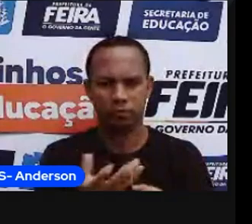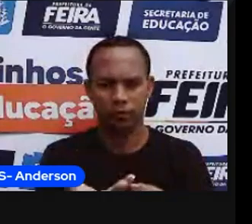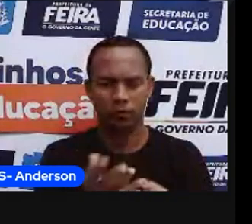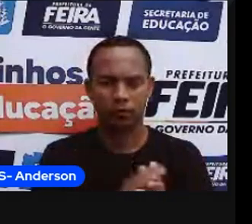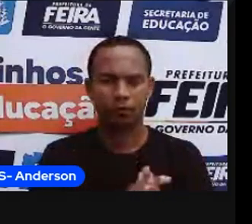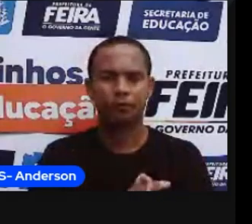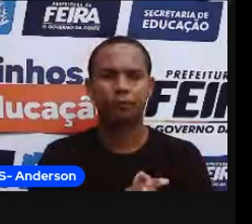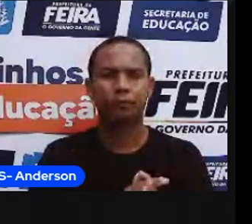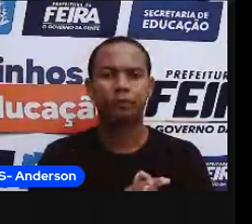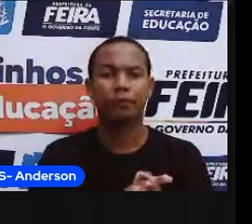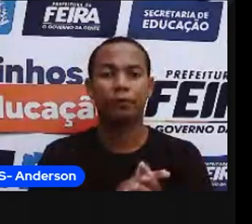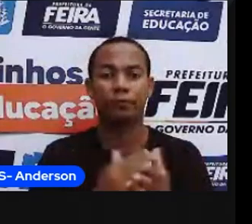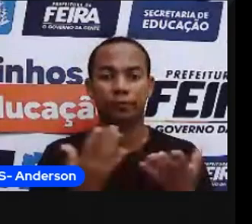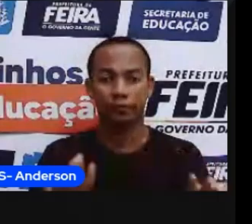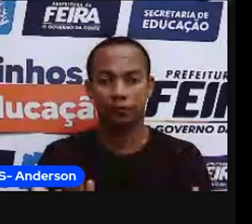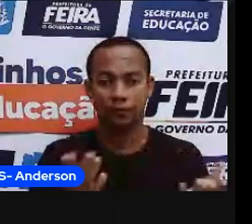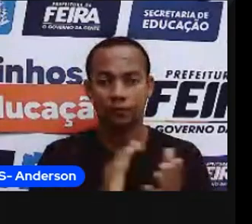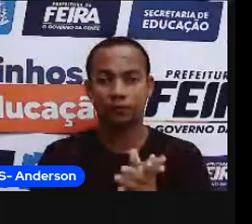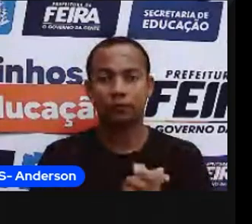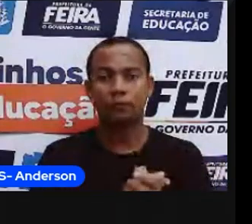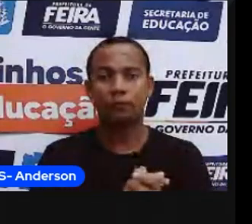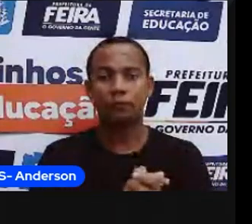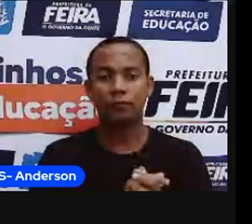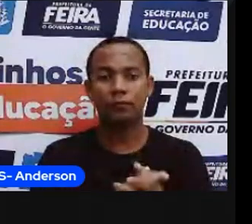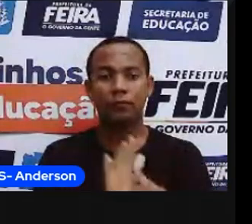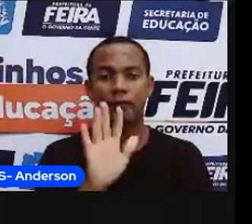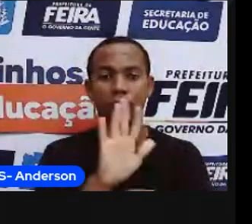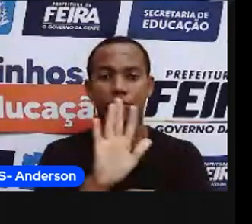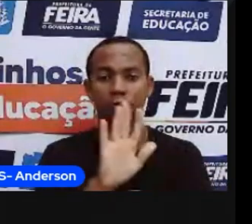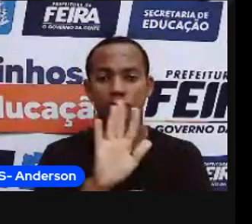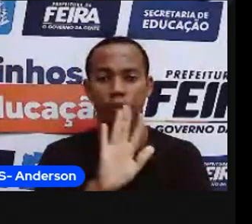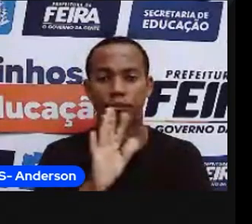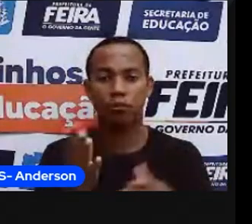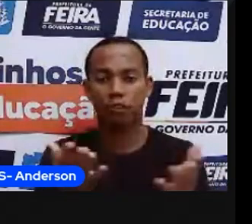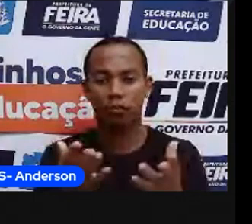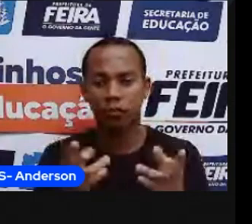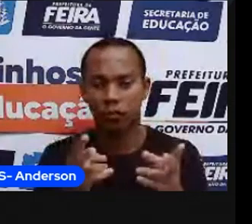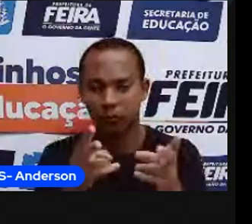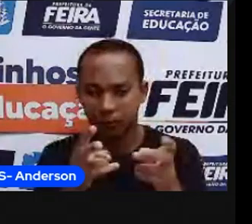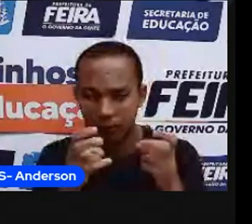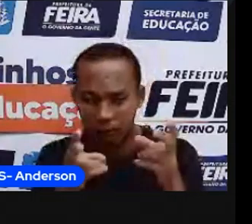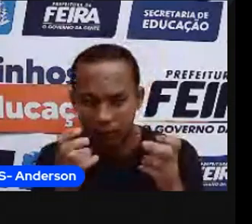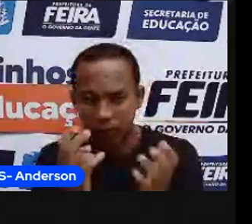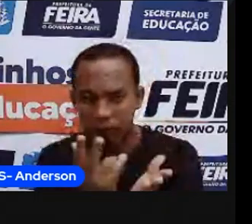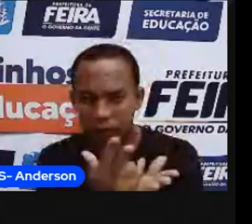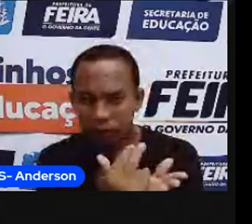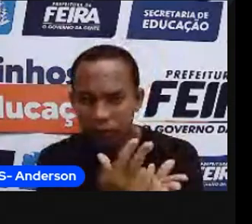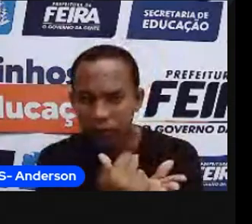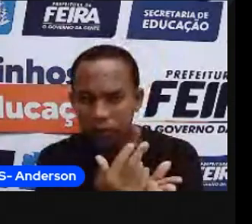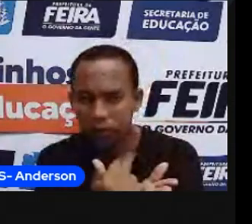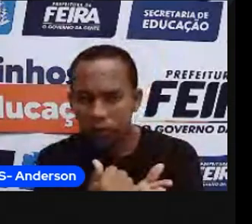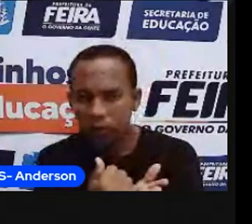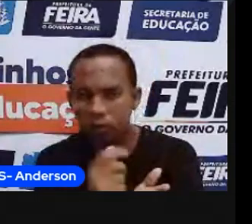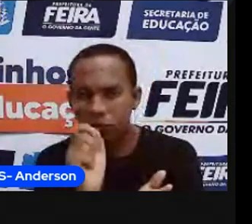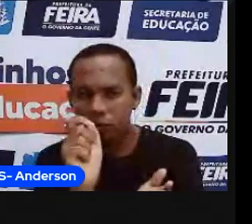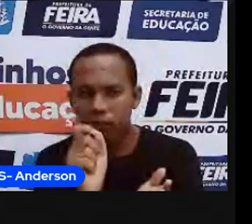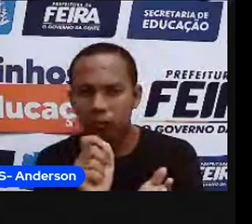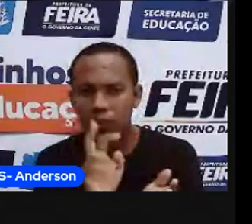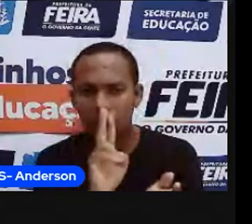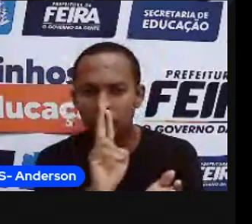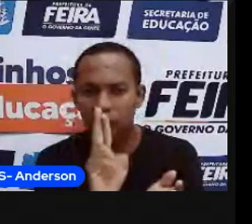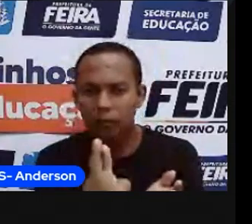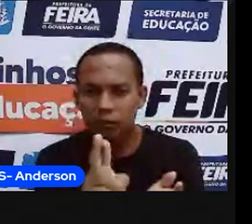com base, né, no vídeo e na observação da charge abaixo, responda à